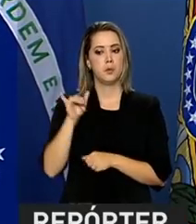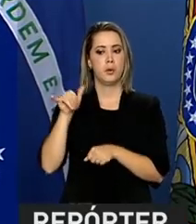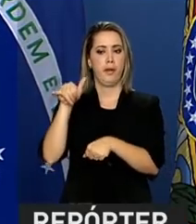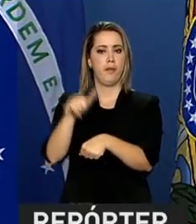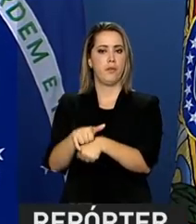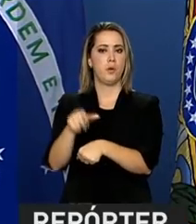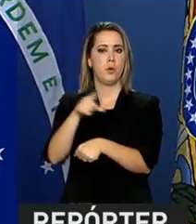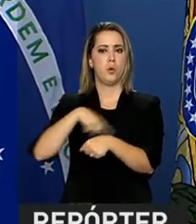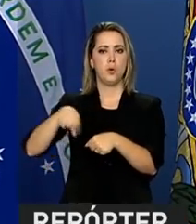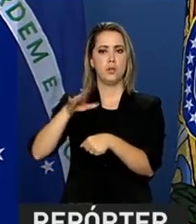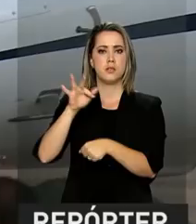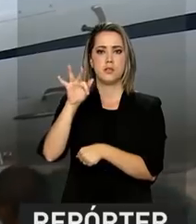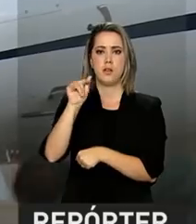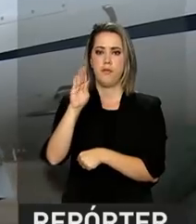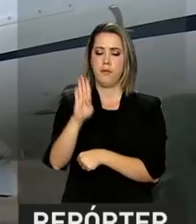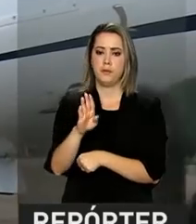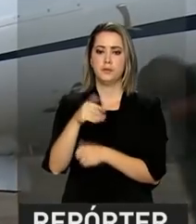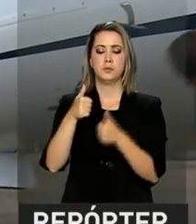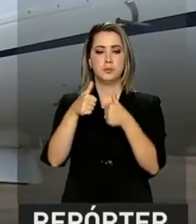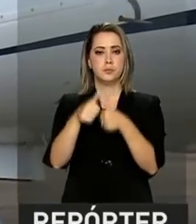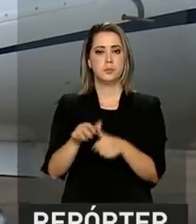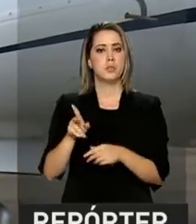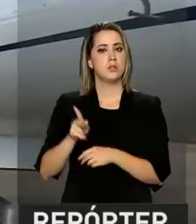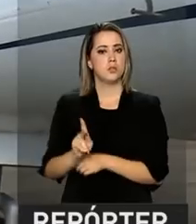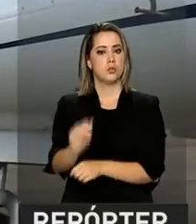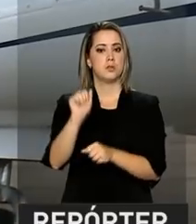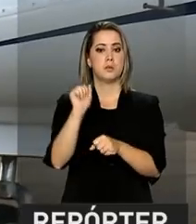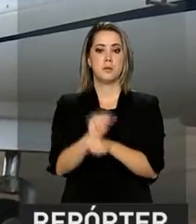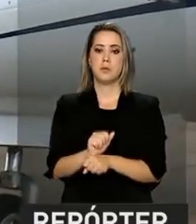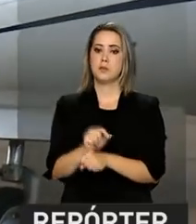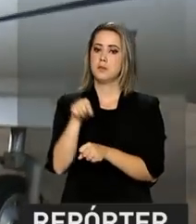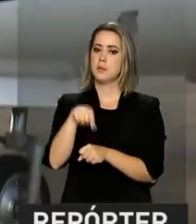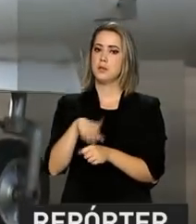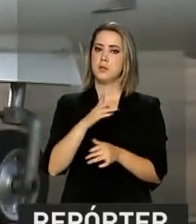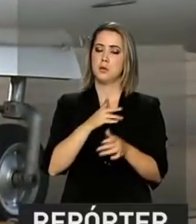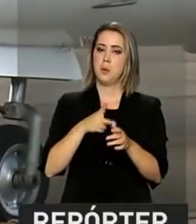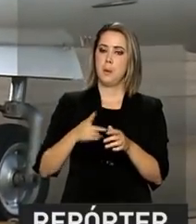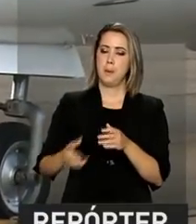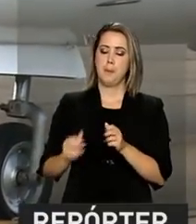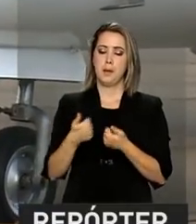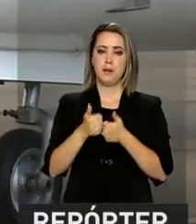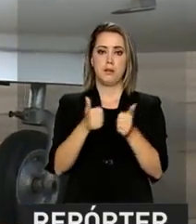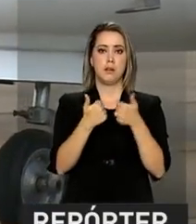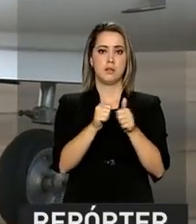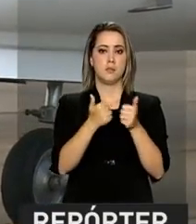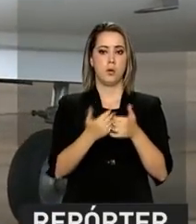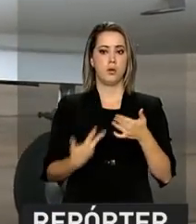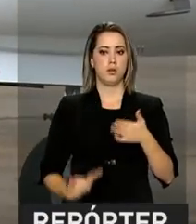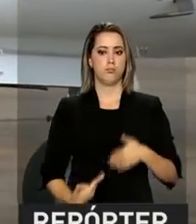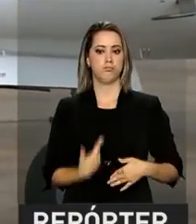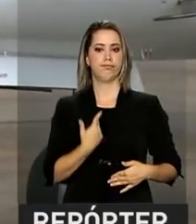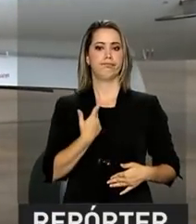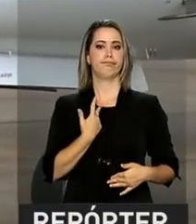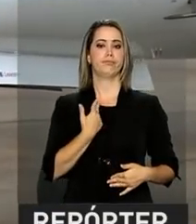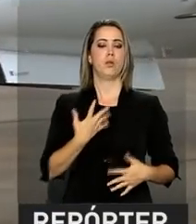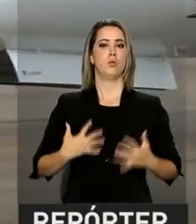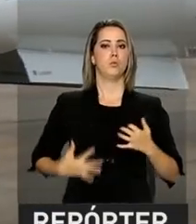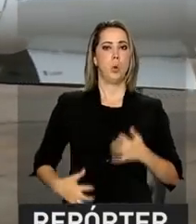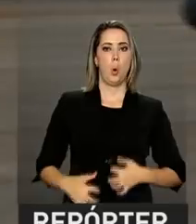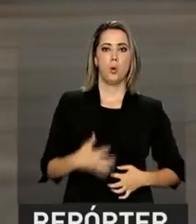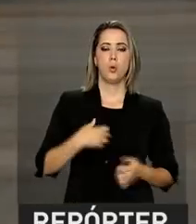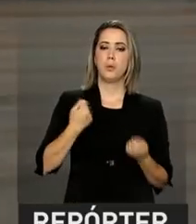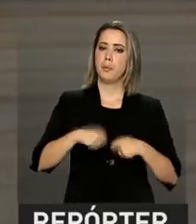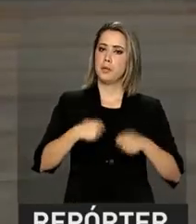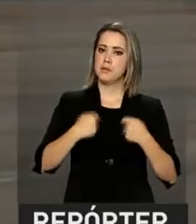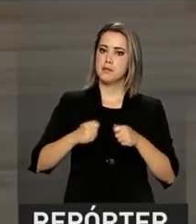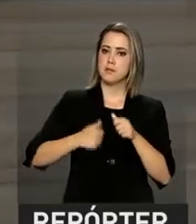da Força Aérea Brasileira fiquem sempre disponíveis para transportar órgãos, tecidos e partes do corpo humano